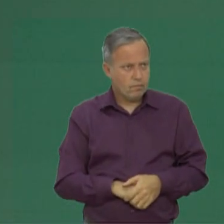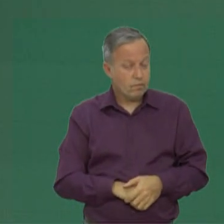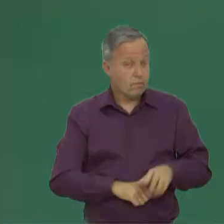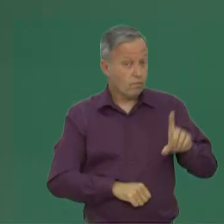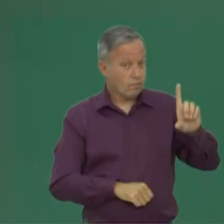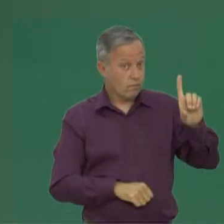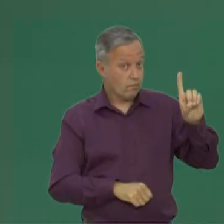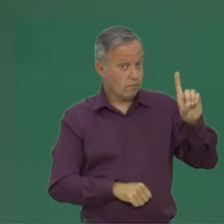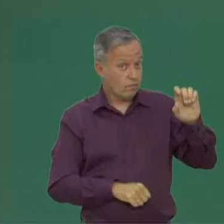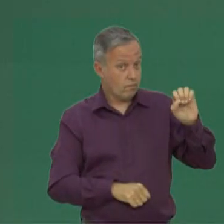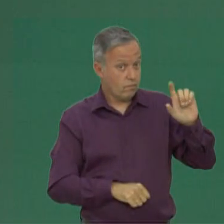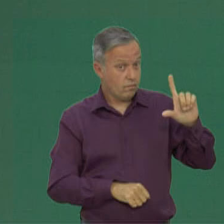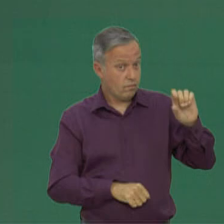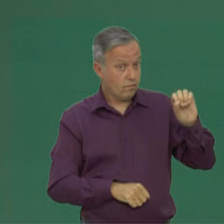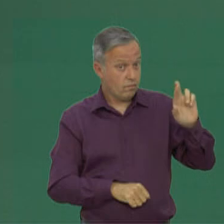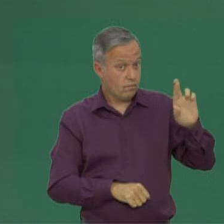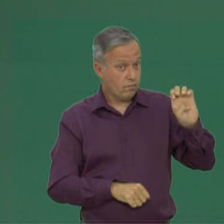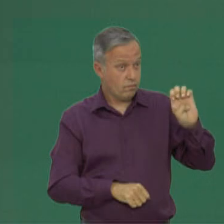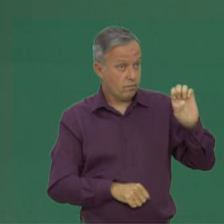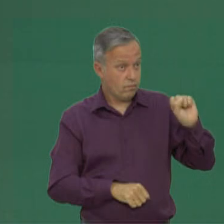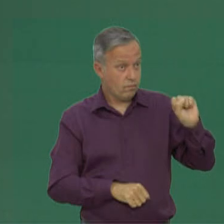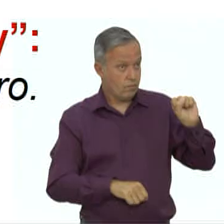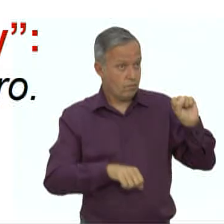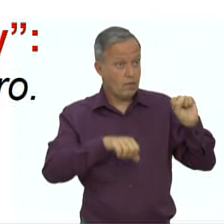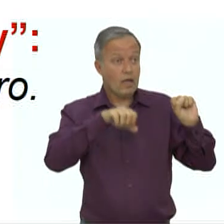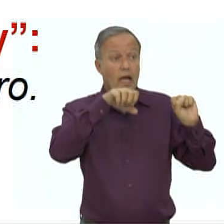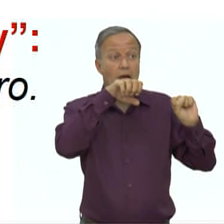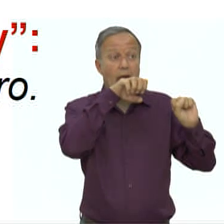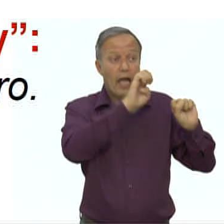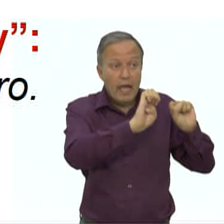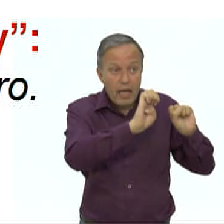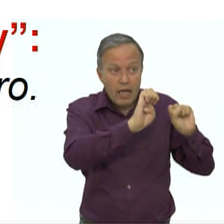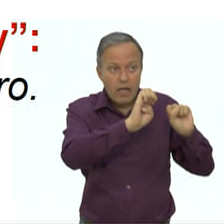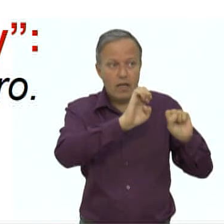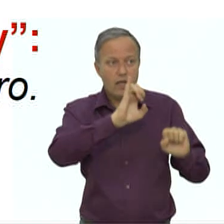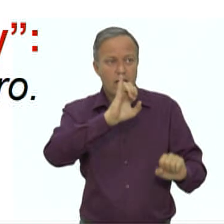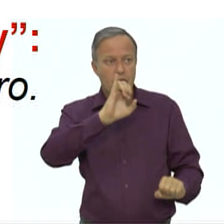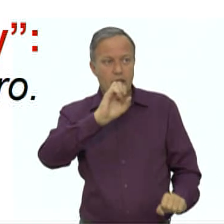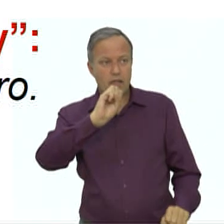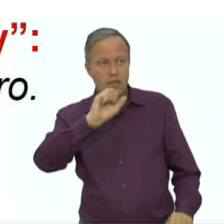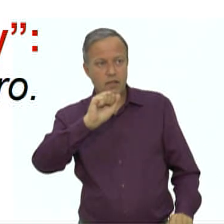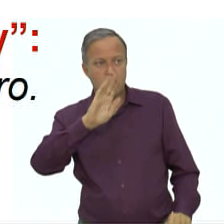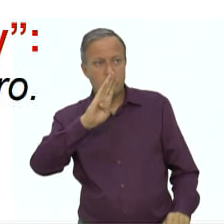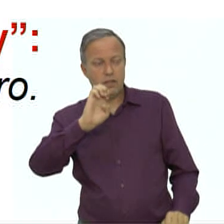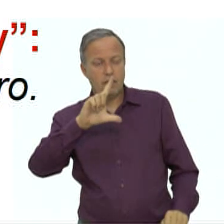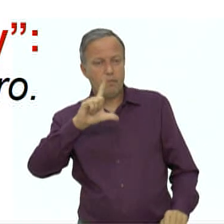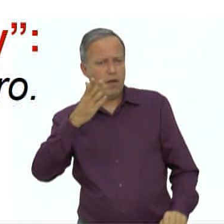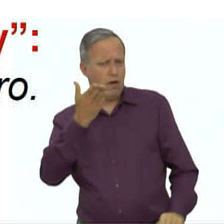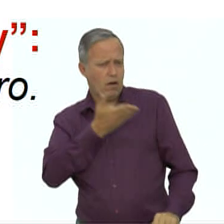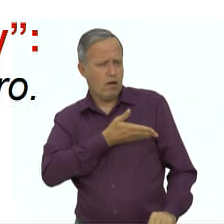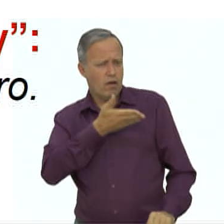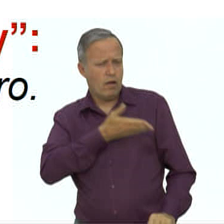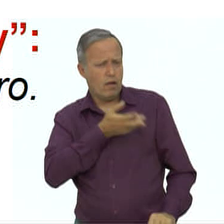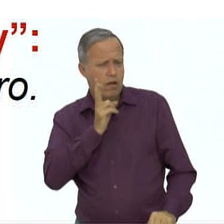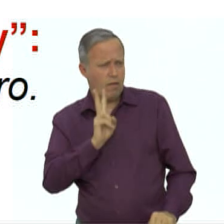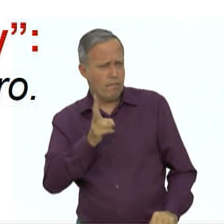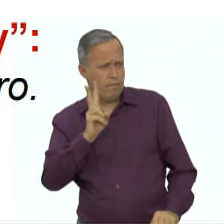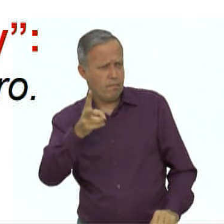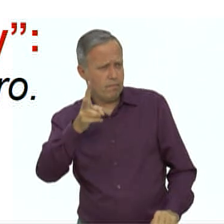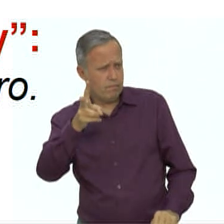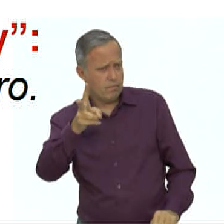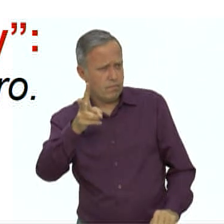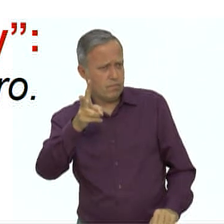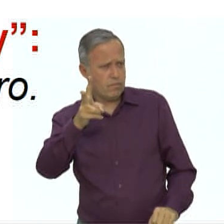Isabel são amigas hace mucho tiempo. O padres e hijos